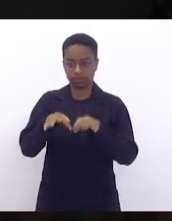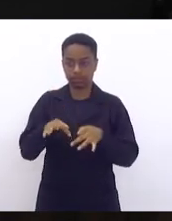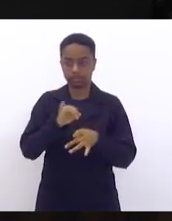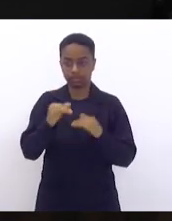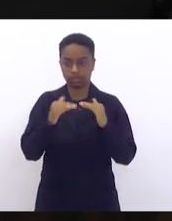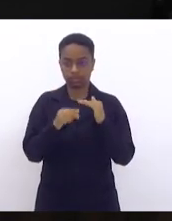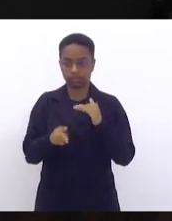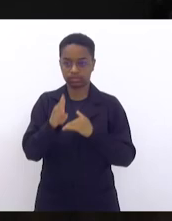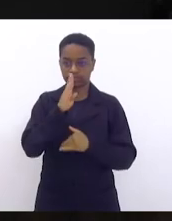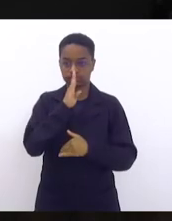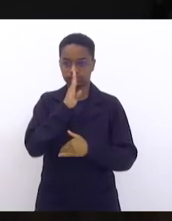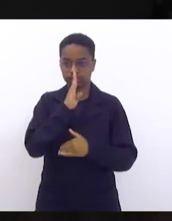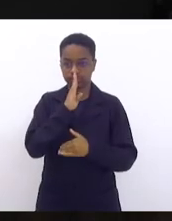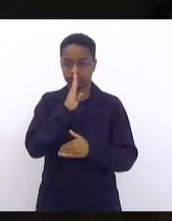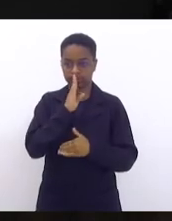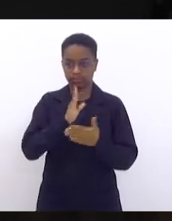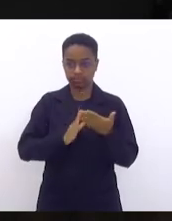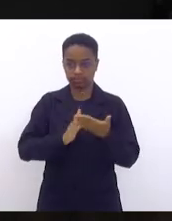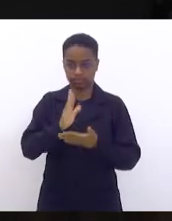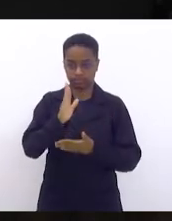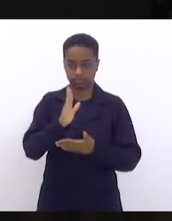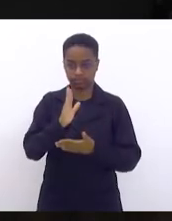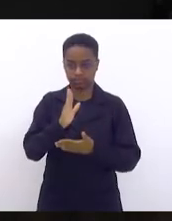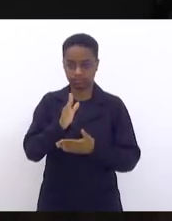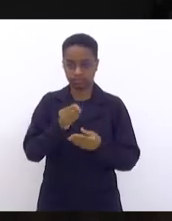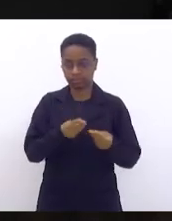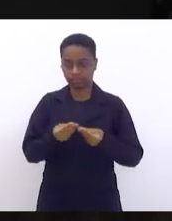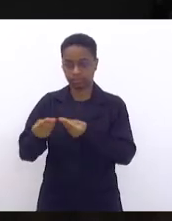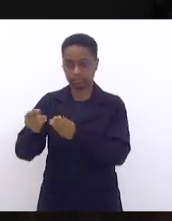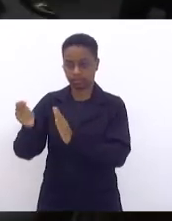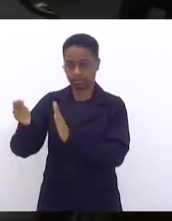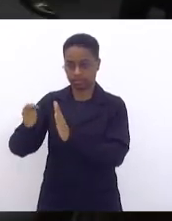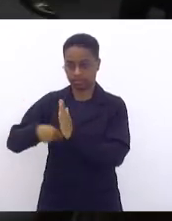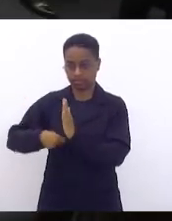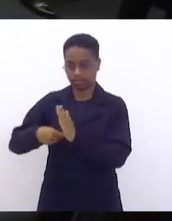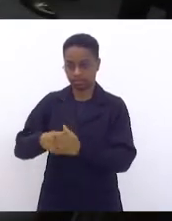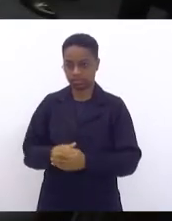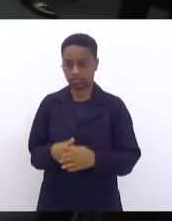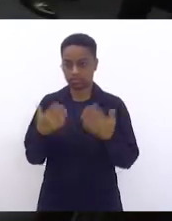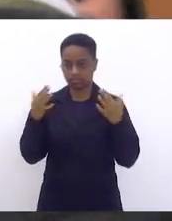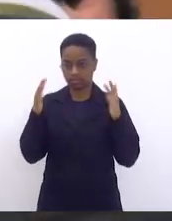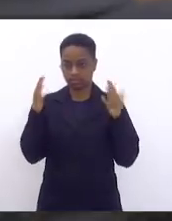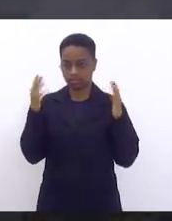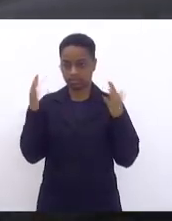aprovam, permaneçam como estão. Aprovado, vai autógrafo.